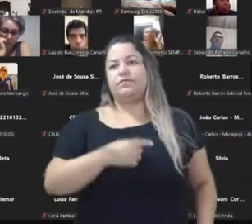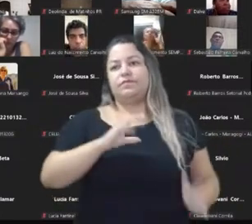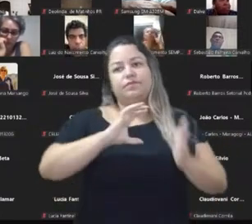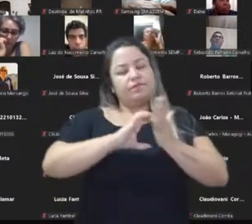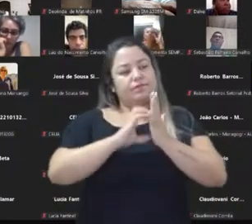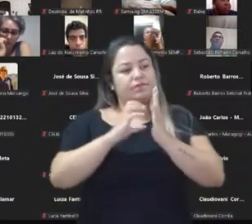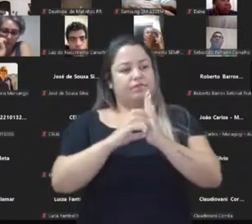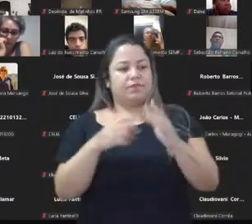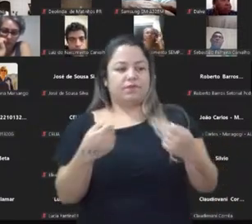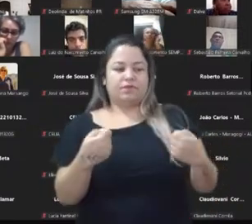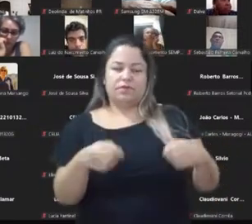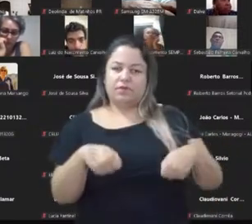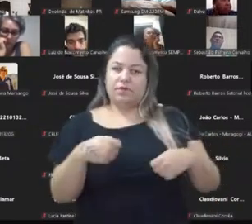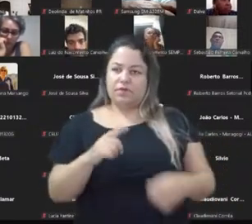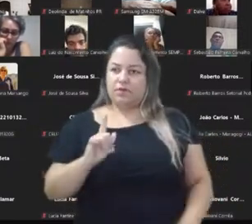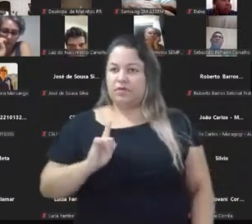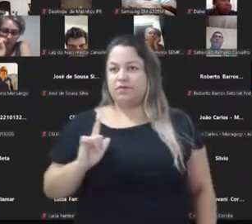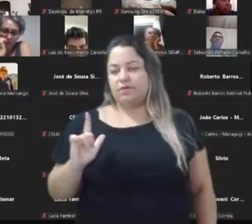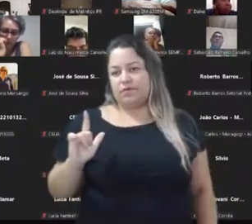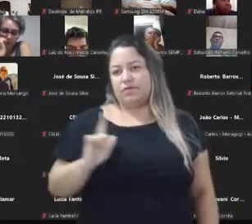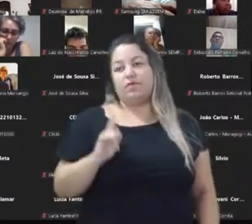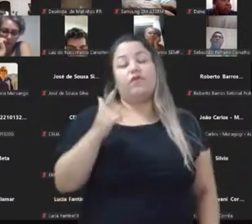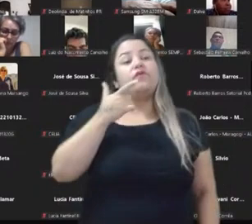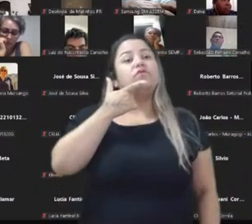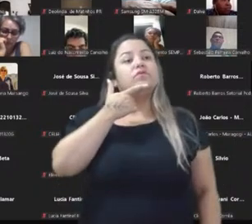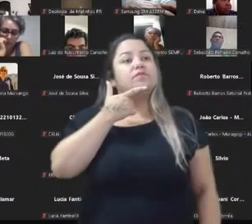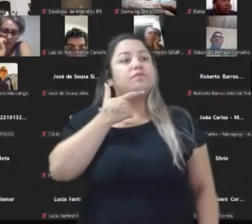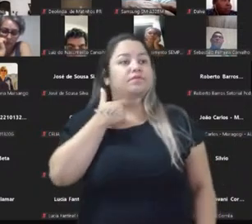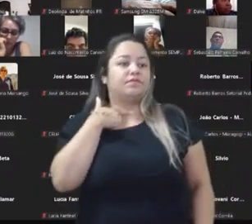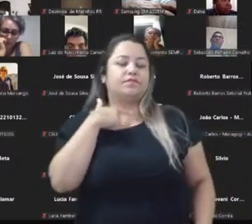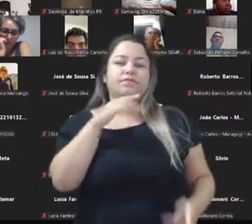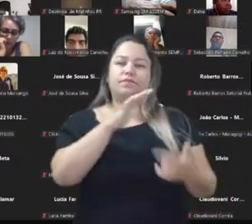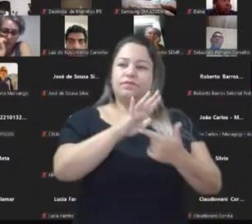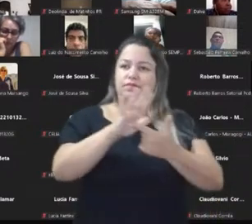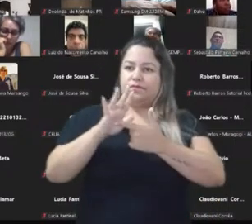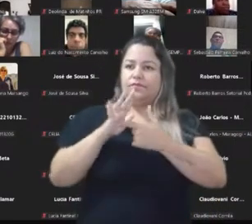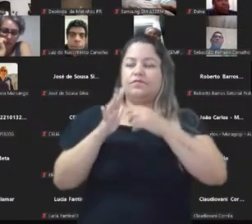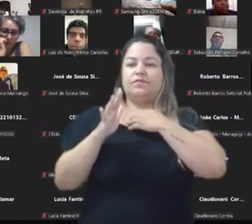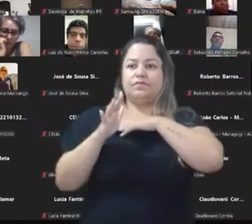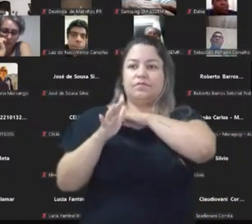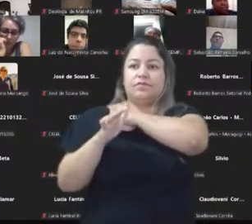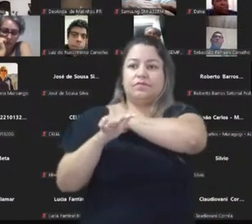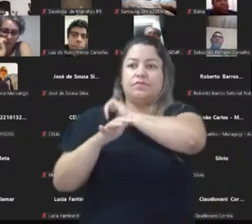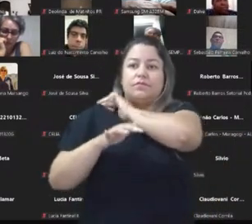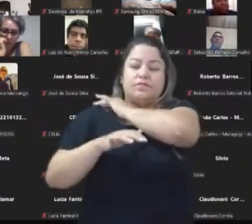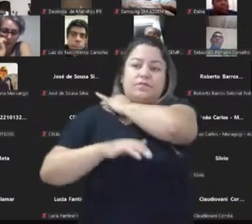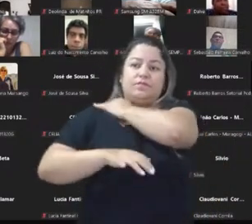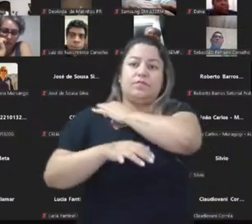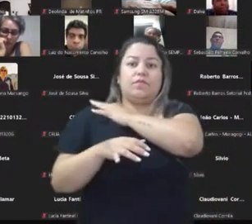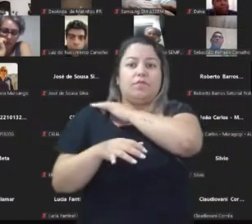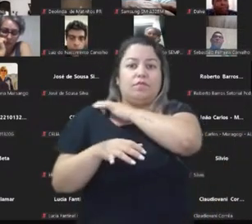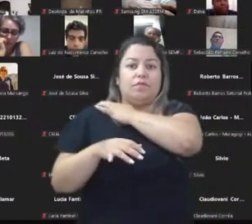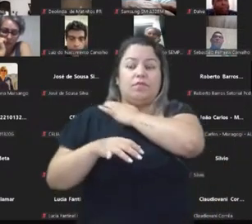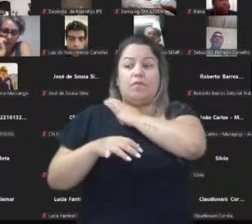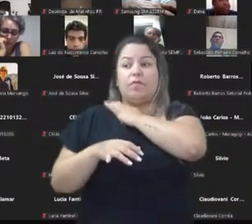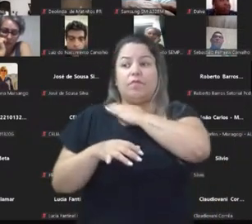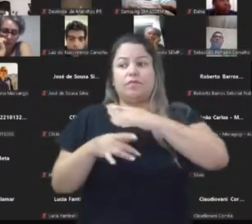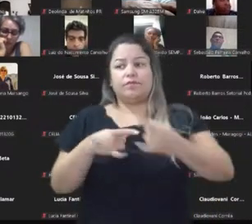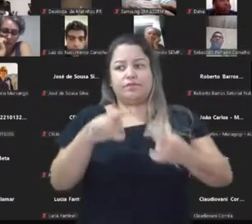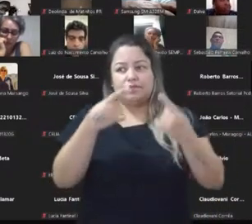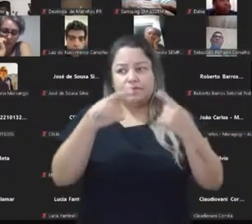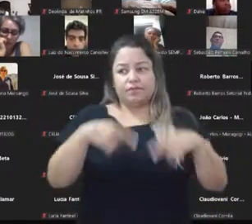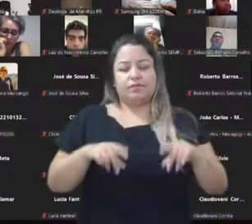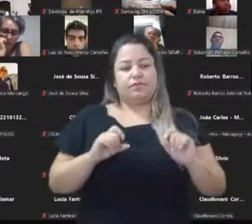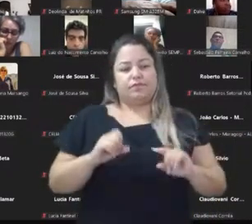Precisa ter eh a eh vontade demonstração recurso política nesse entendimento dessa mudança da